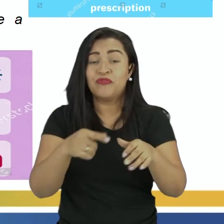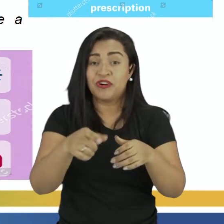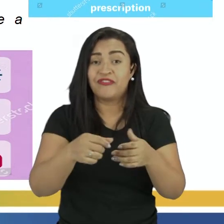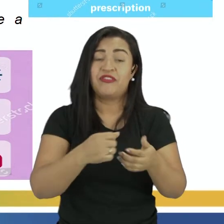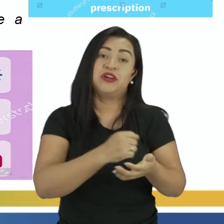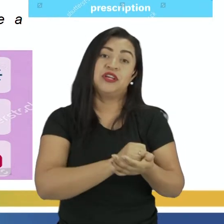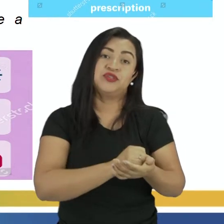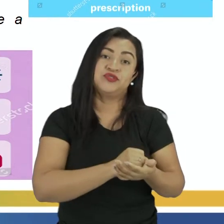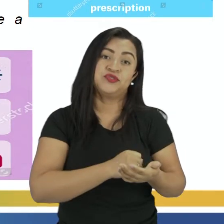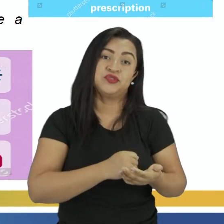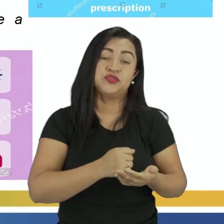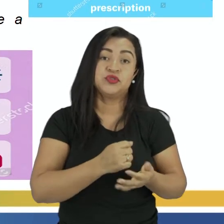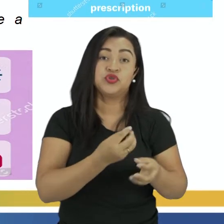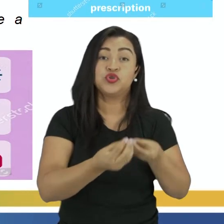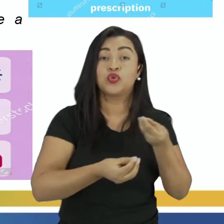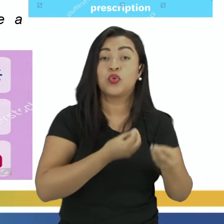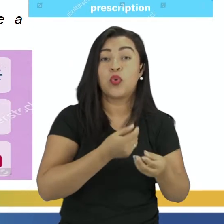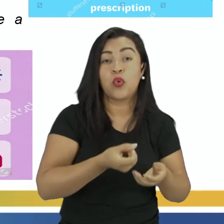Você não deve tomar